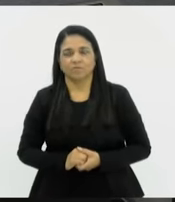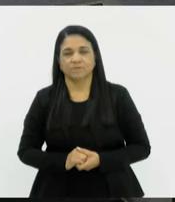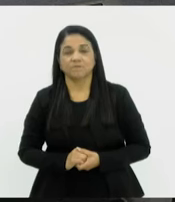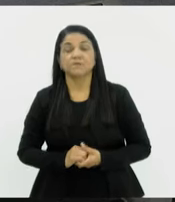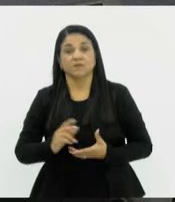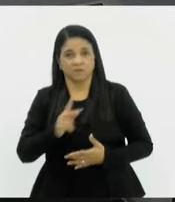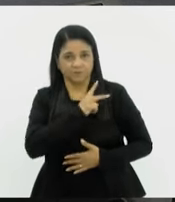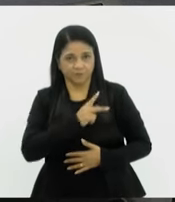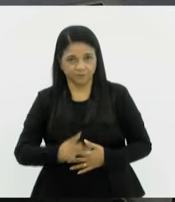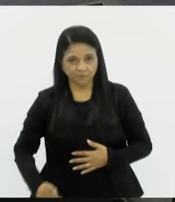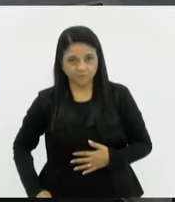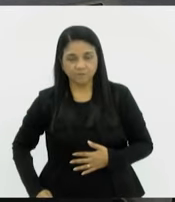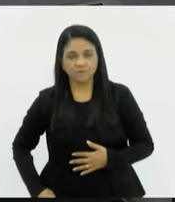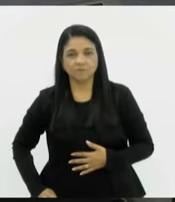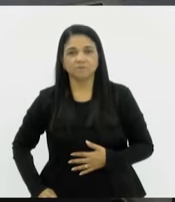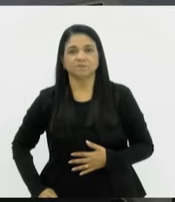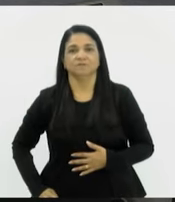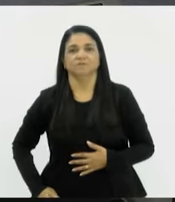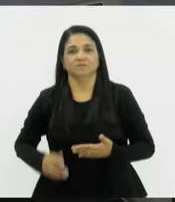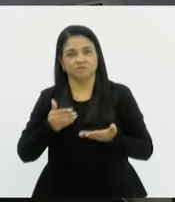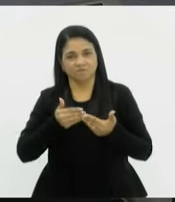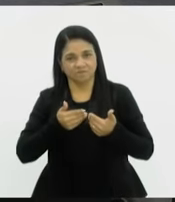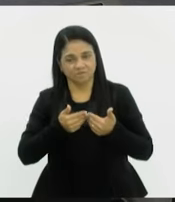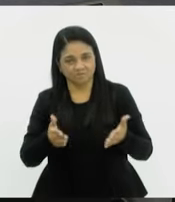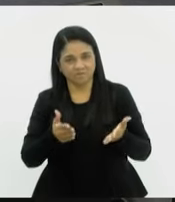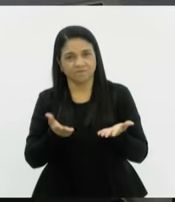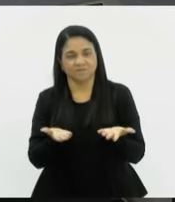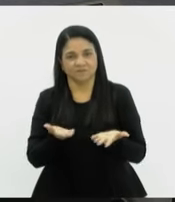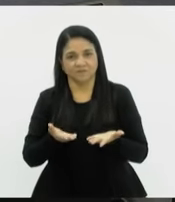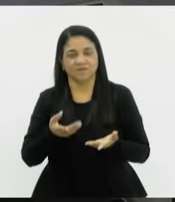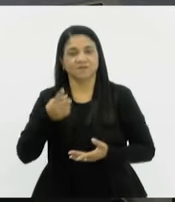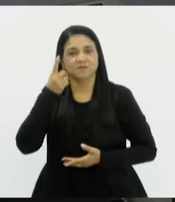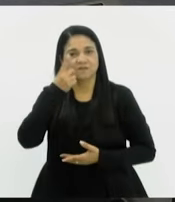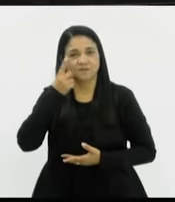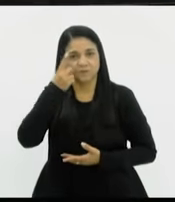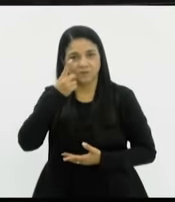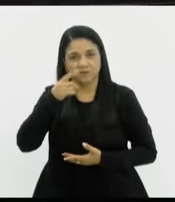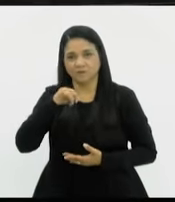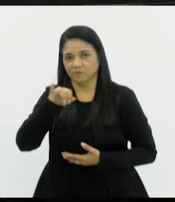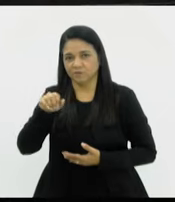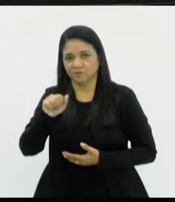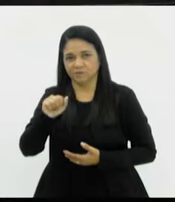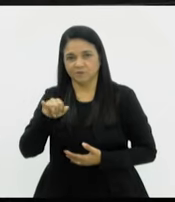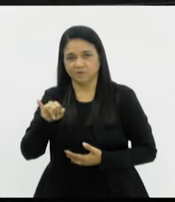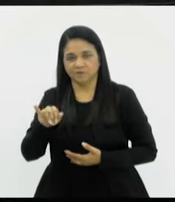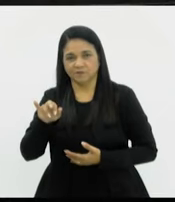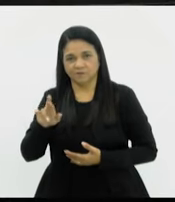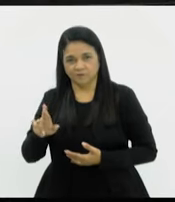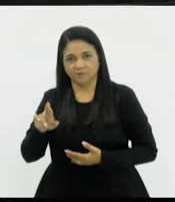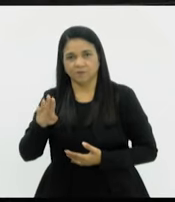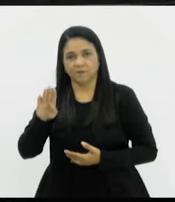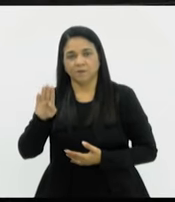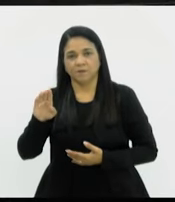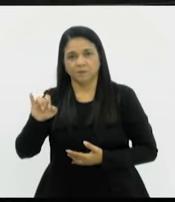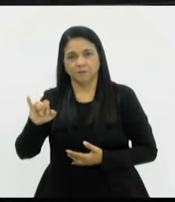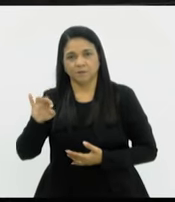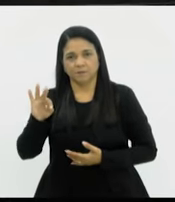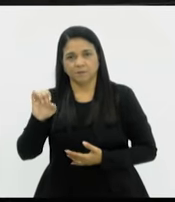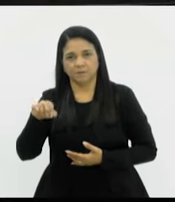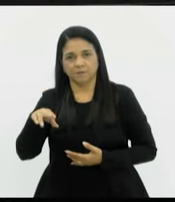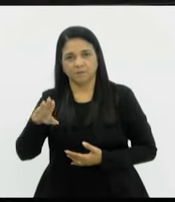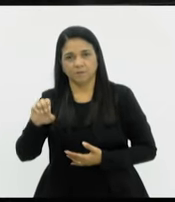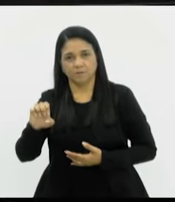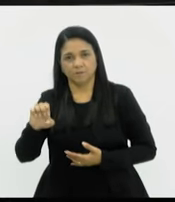Senhor presidente do expediente inicial, deputado Jair Bittencourt, veterano